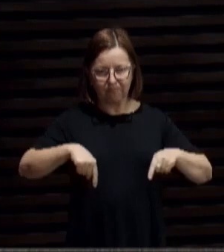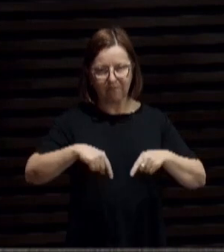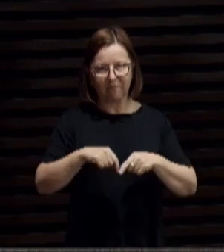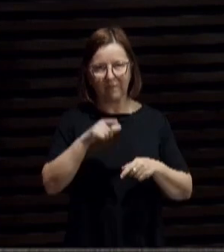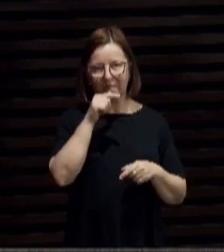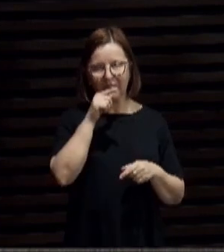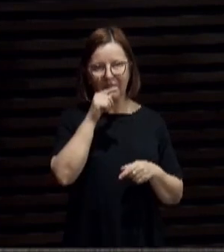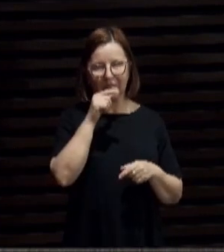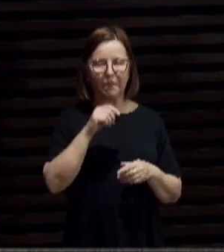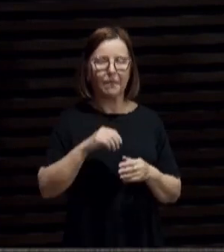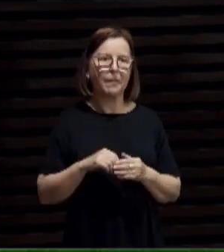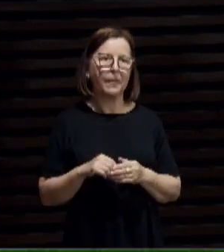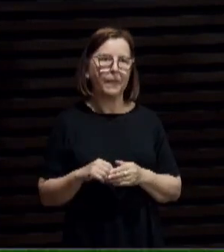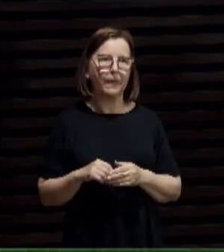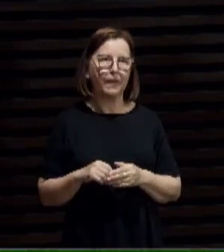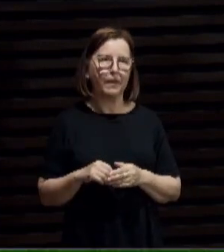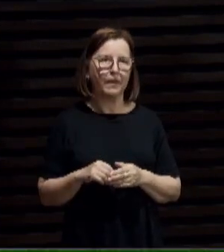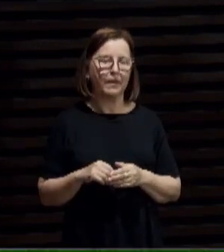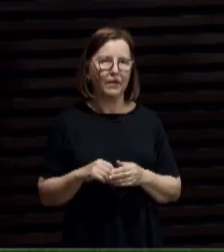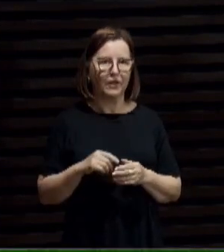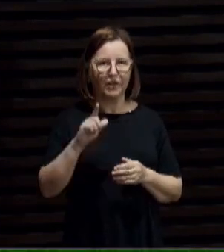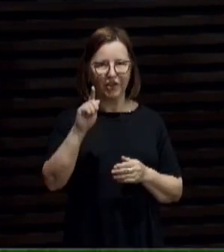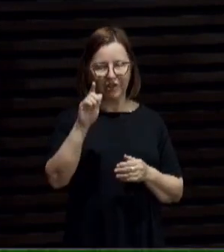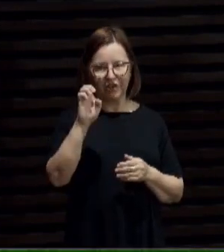vimos aqui os significados,